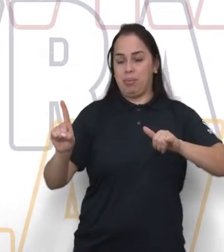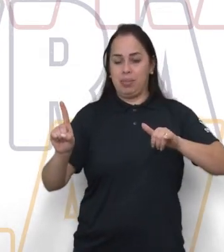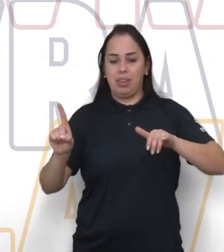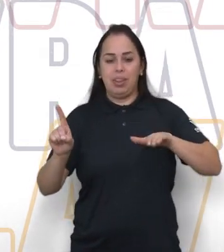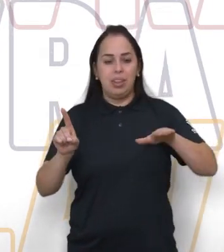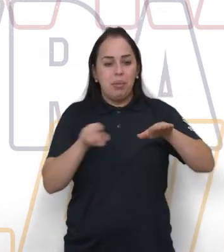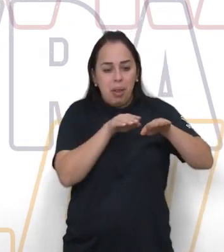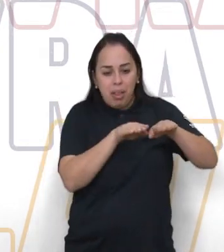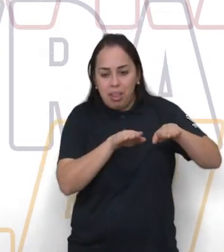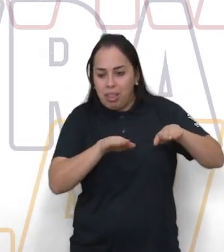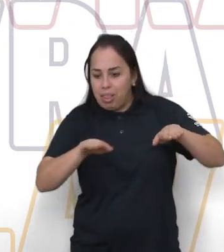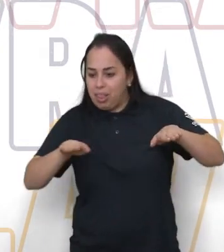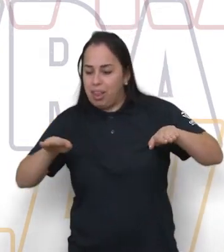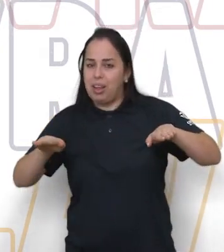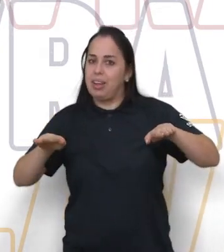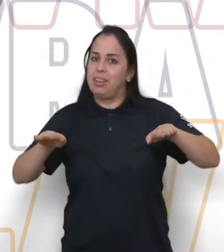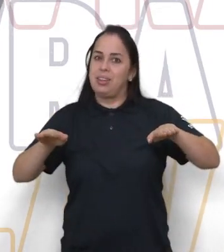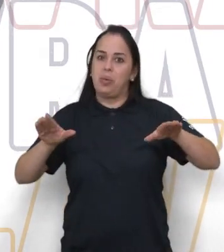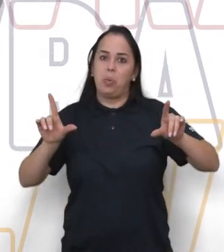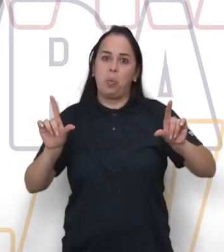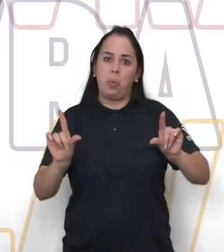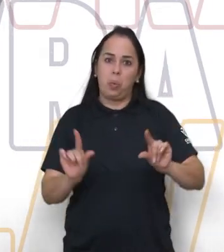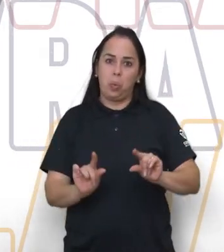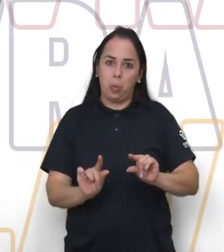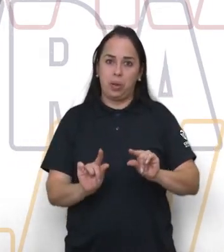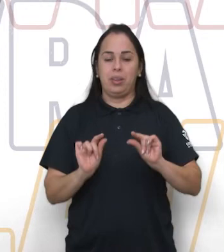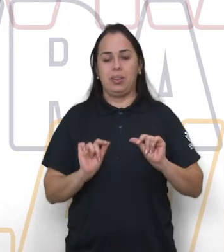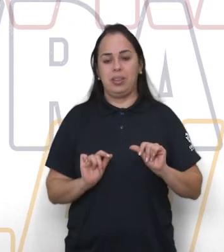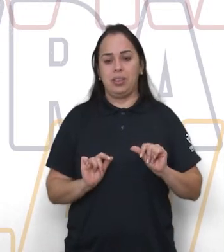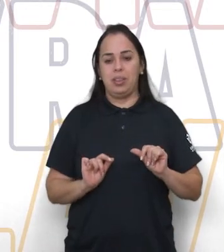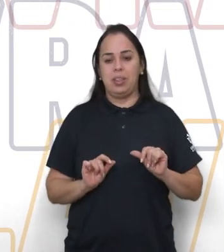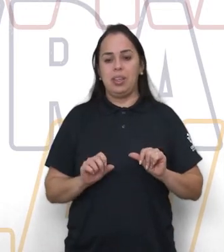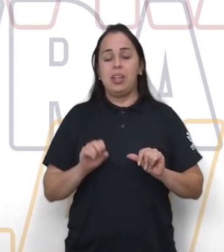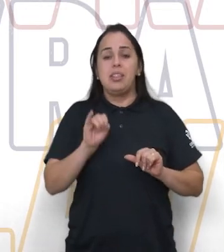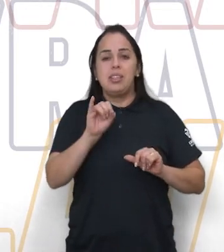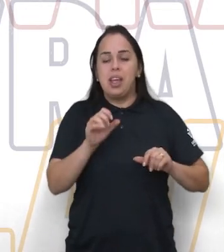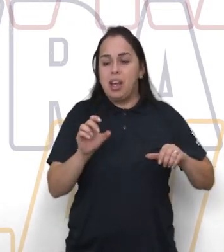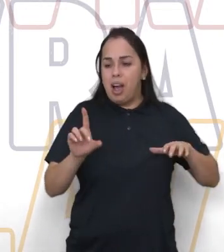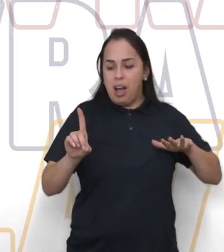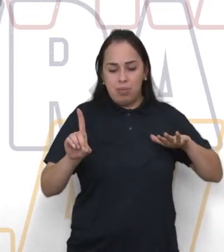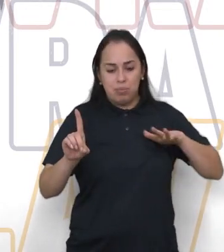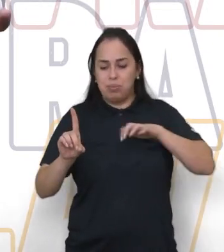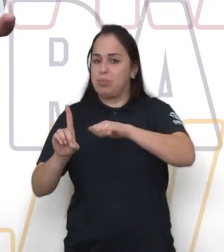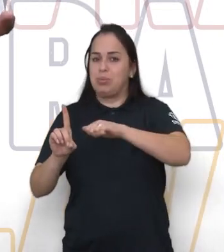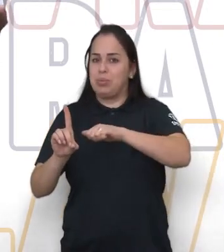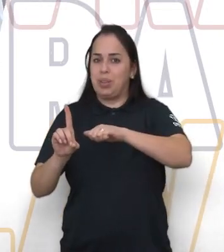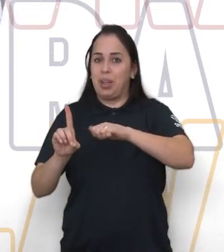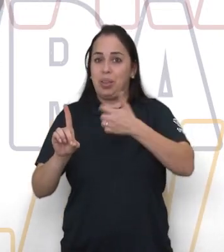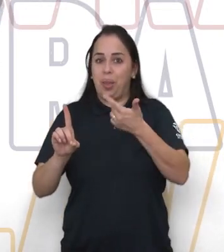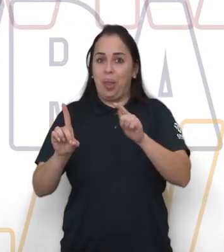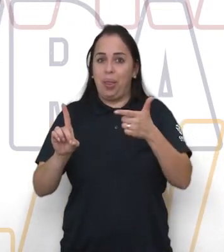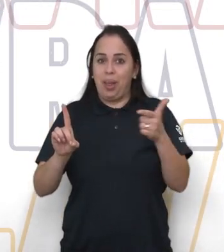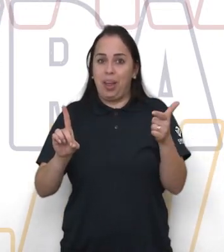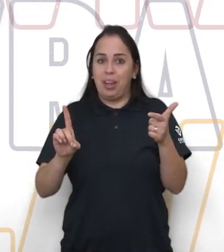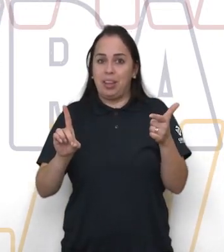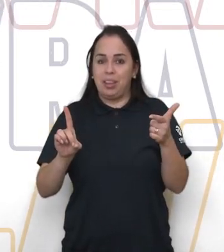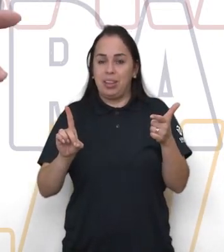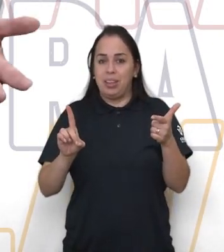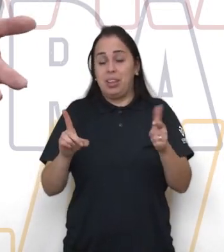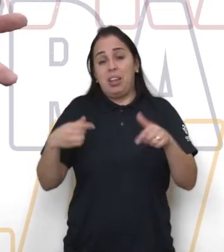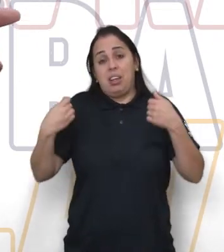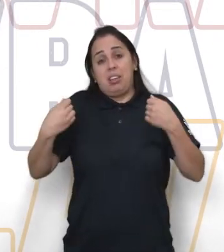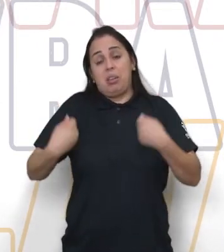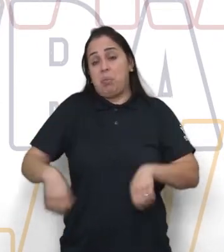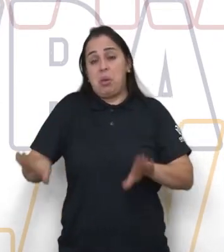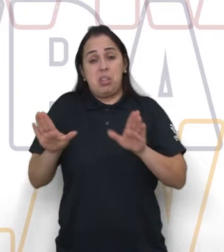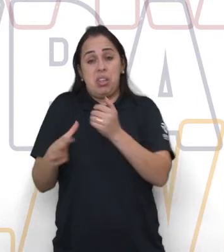precisar - estacionamento muda a relação com seguro se não tem mais tanto acidente como é que ficam a questão do